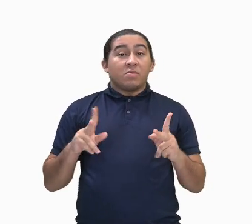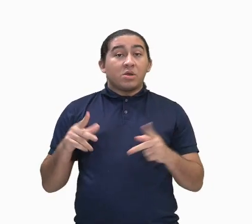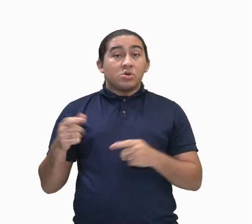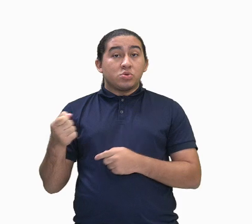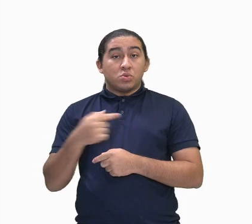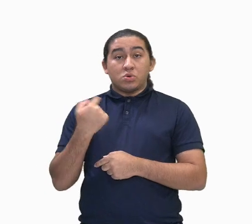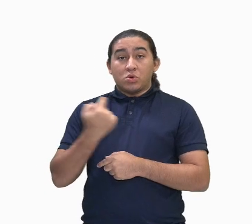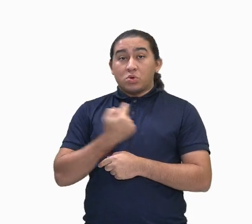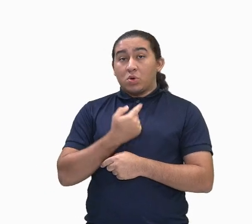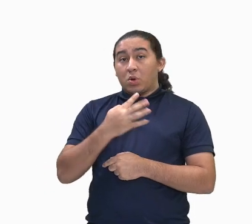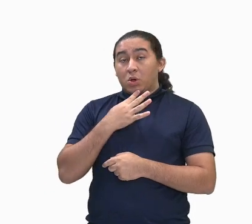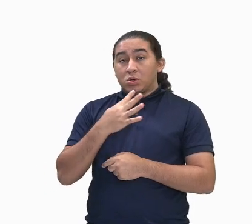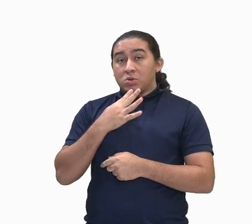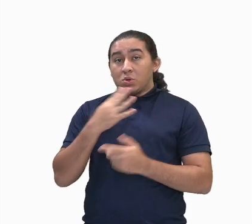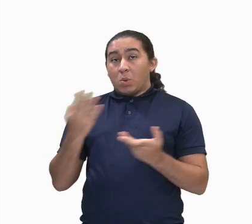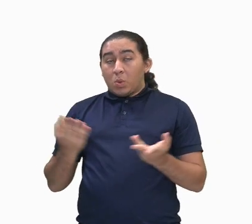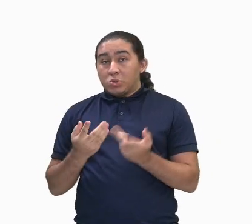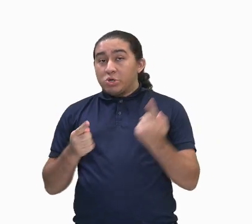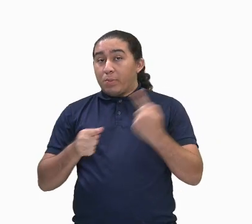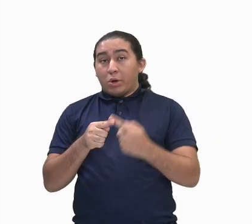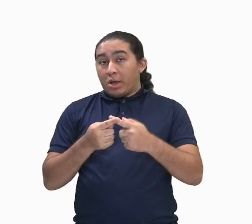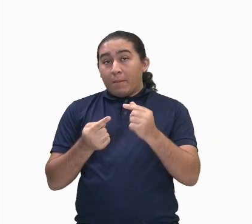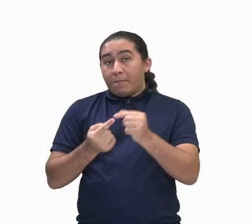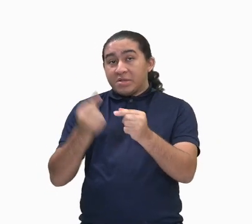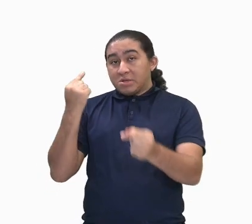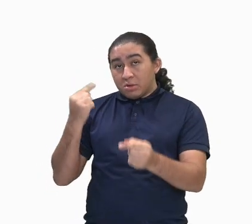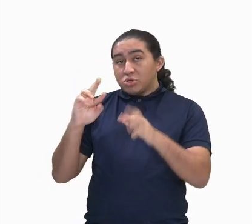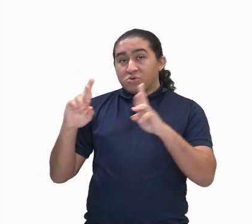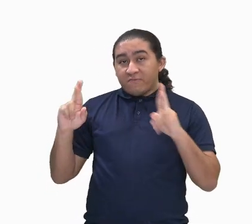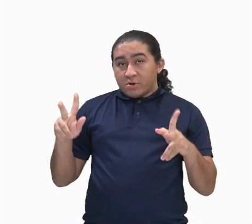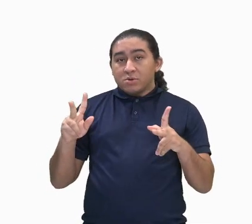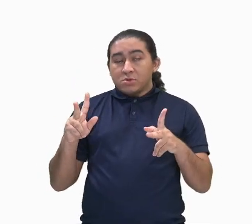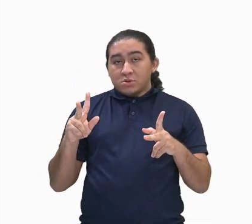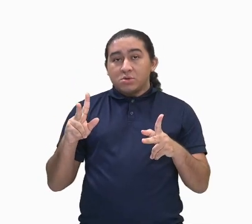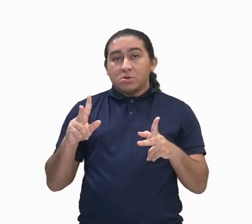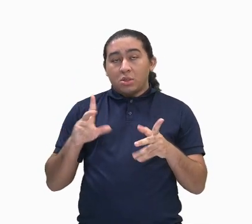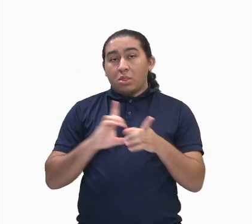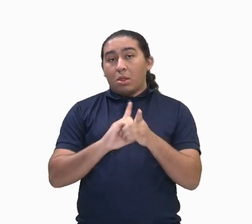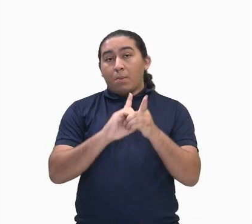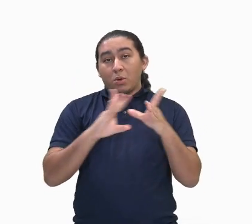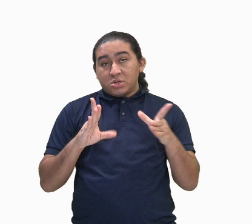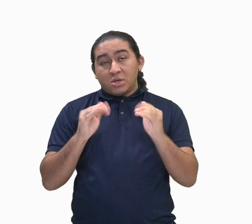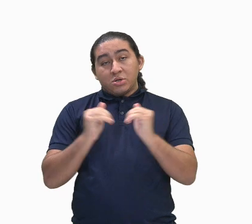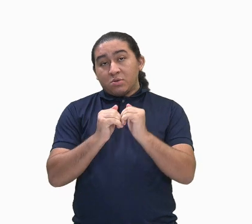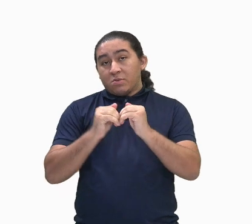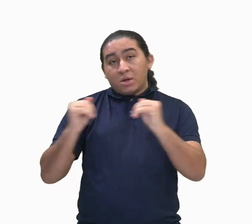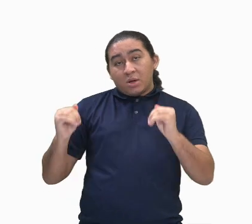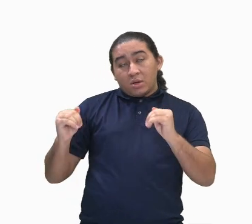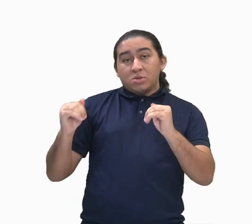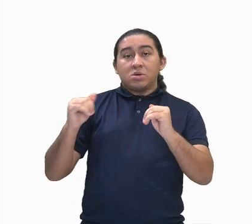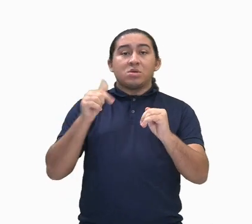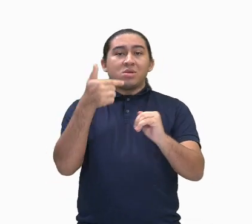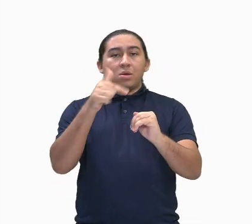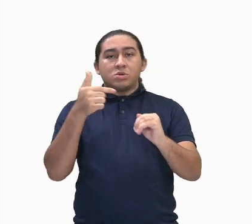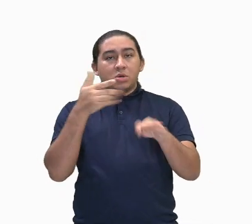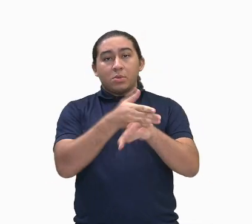como democracia, porque naquele tempo a democracia, ao invés de ser inclusiva, ela era excludente, excluía mulheres,